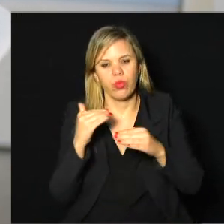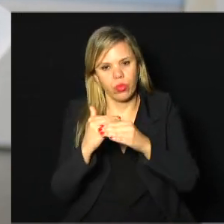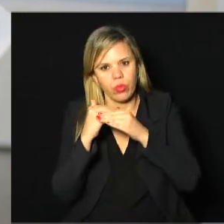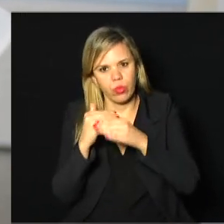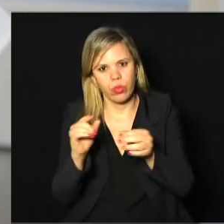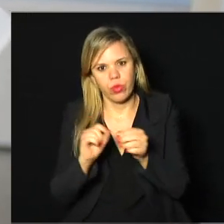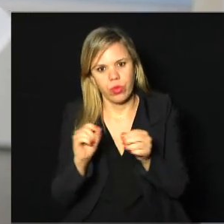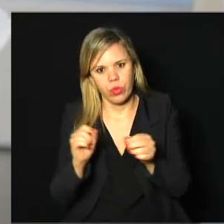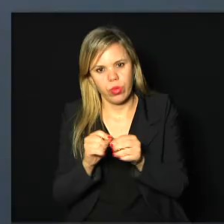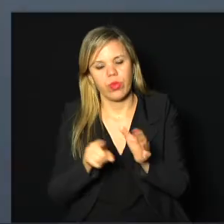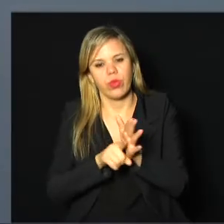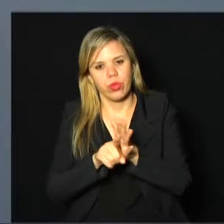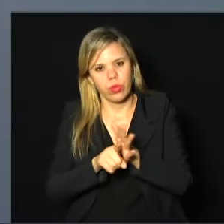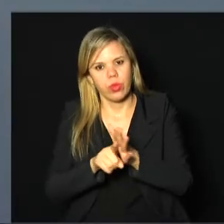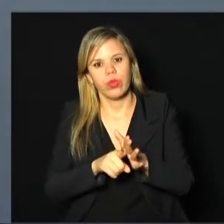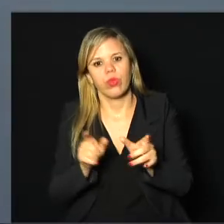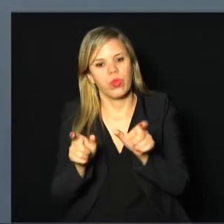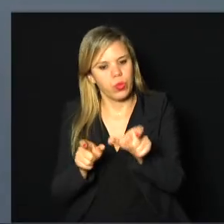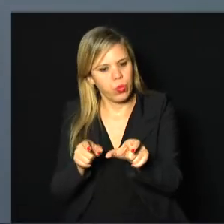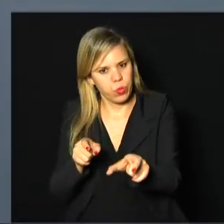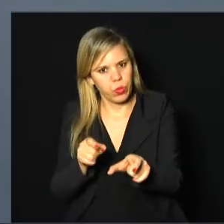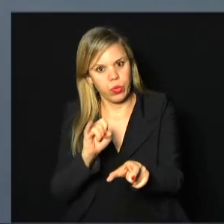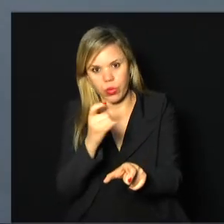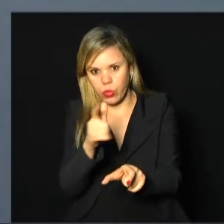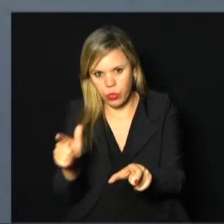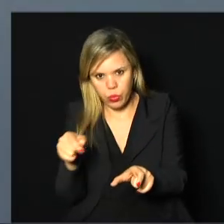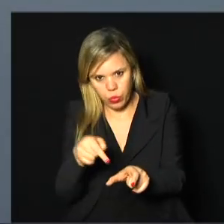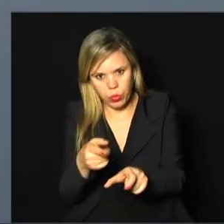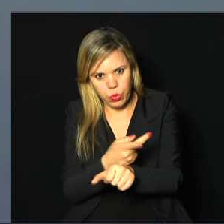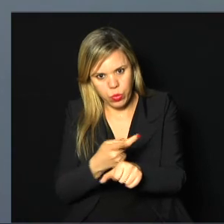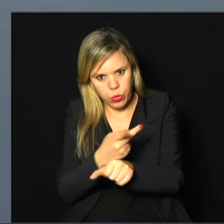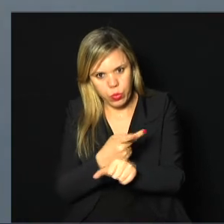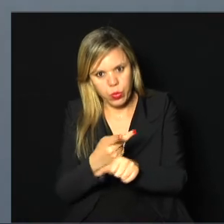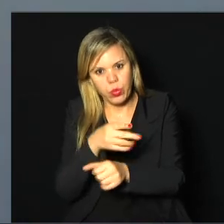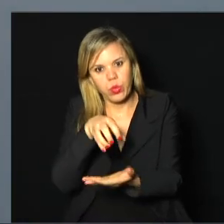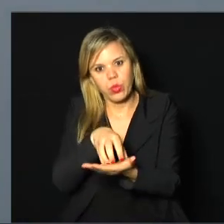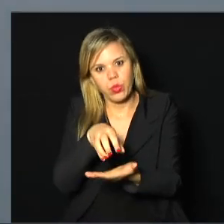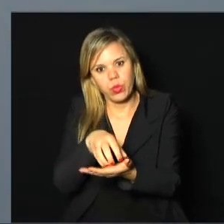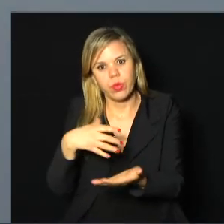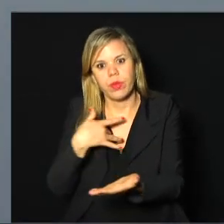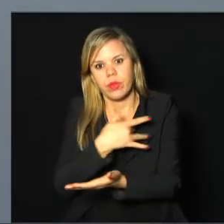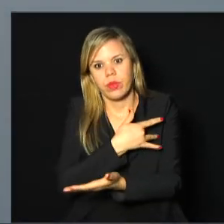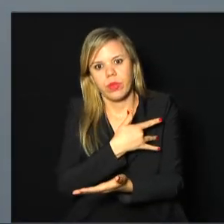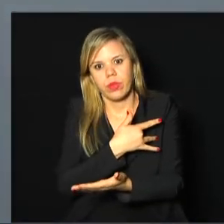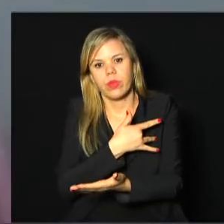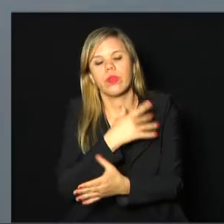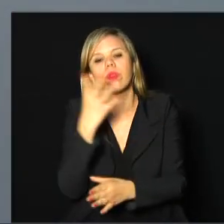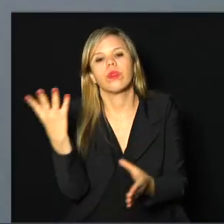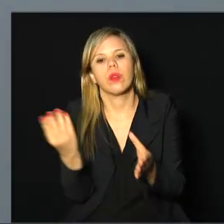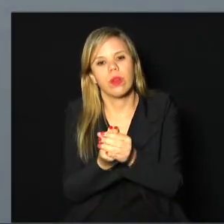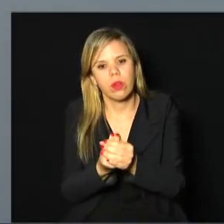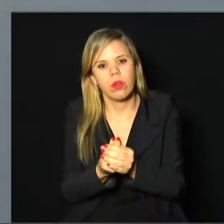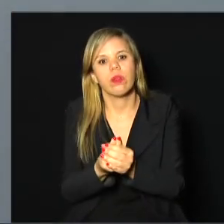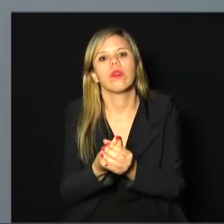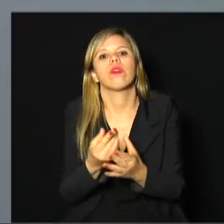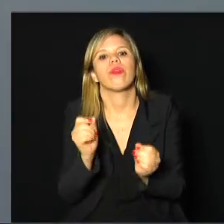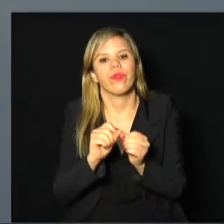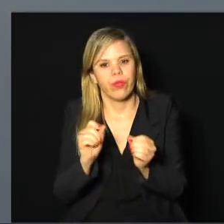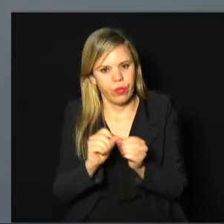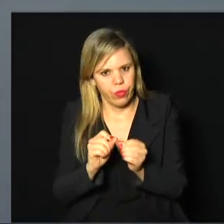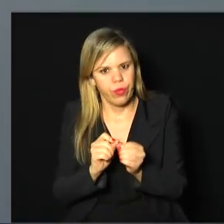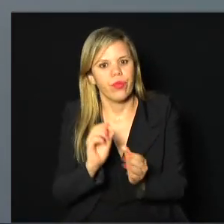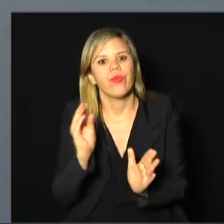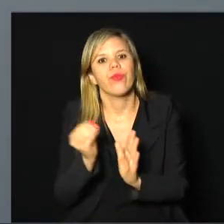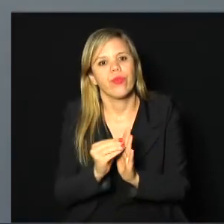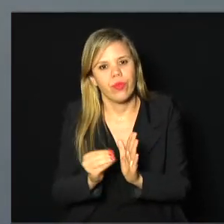estejamos, como você falou, buscando a nossa carteirinha, e se não tivermos, procure a unidade básica, que a atualização da sua carteira vacinal